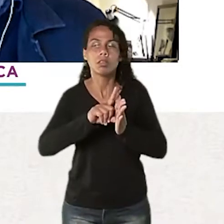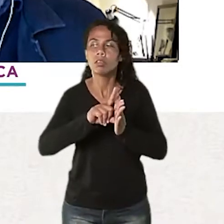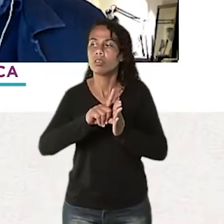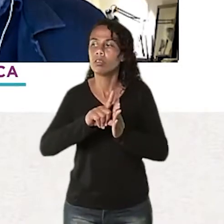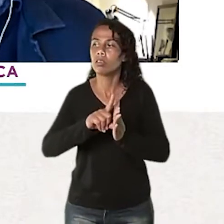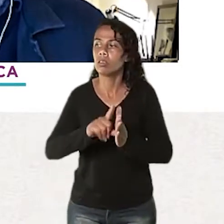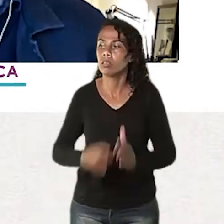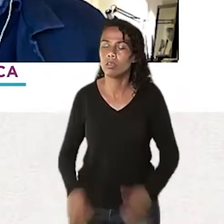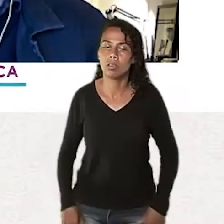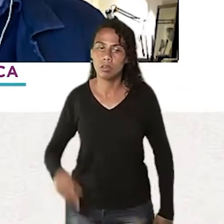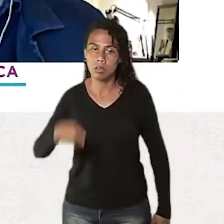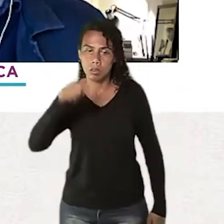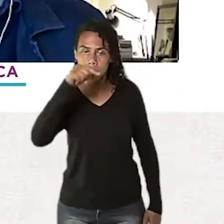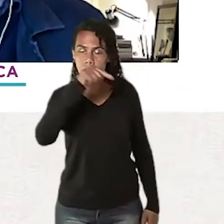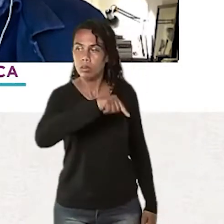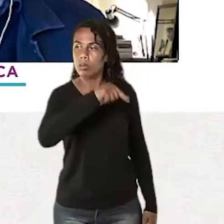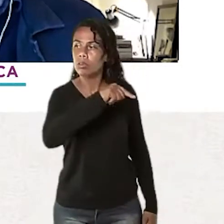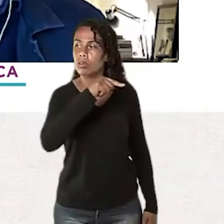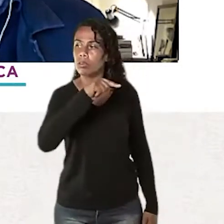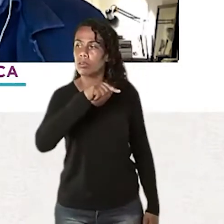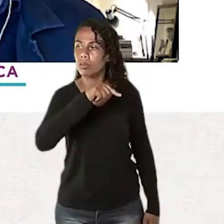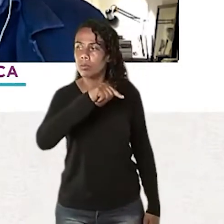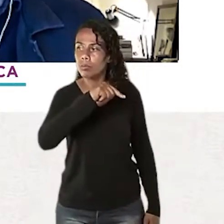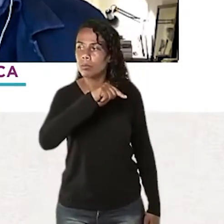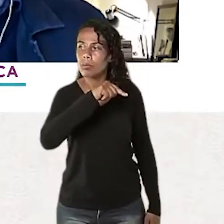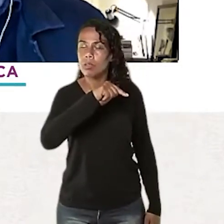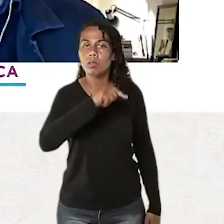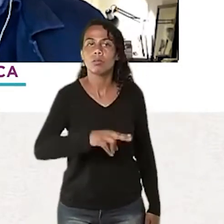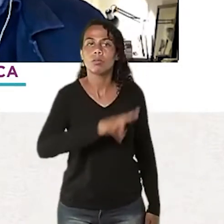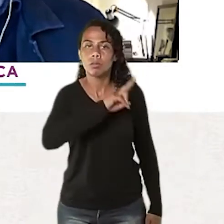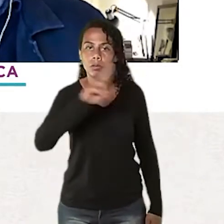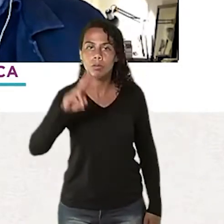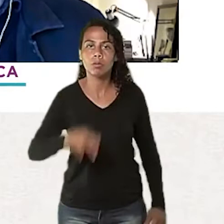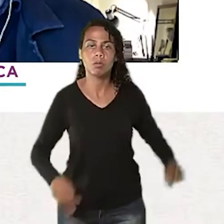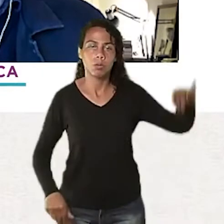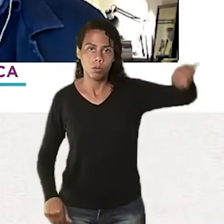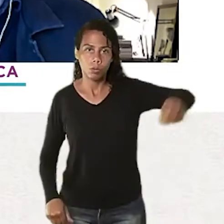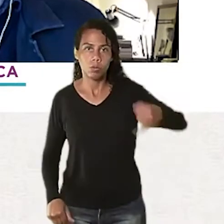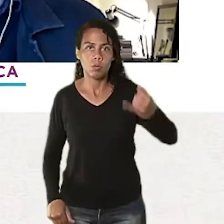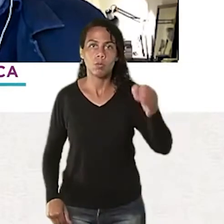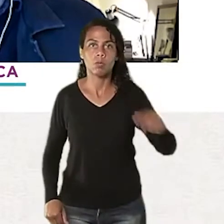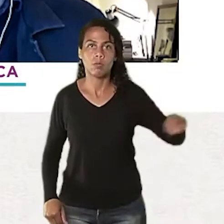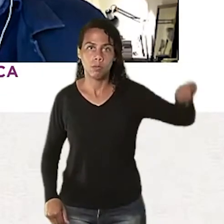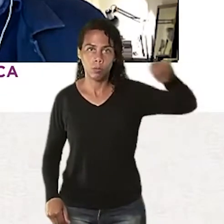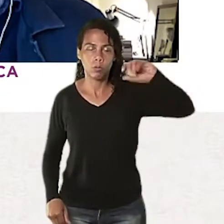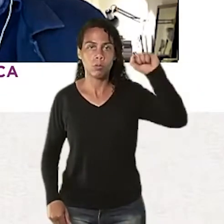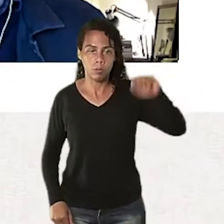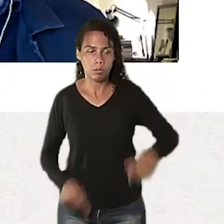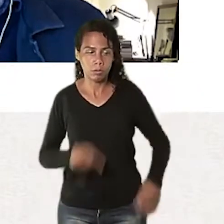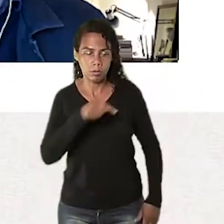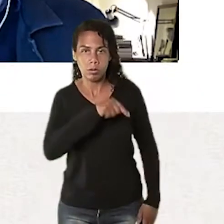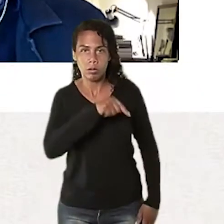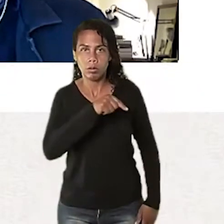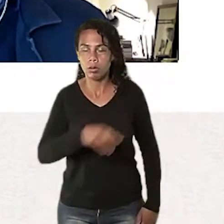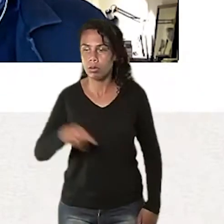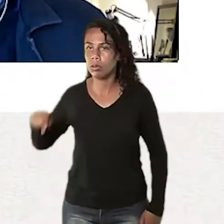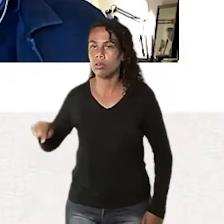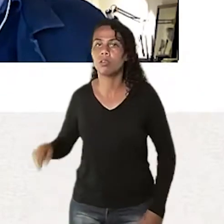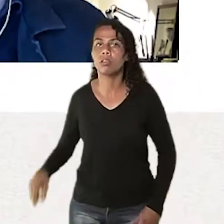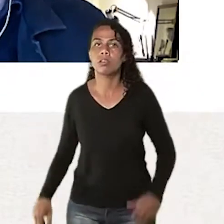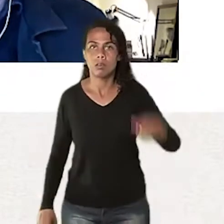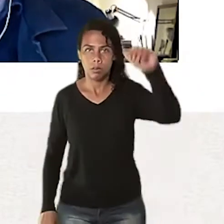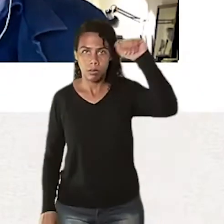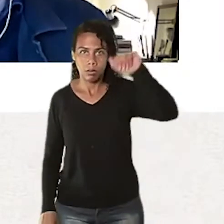favor. É uma brincadeira, mas é legal. Atualiza o seu passado para a gente, por favor. Boa noite.